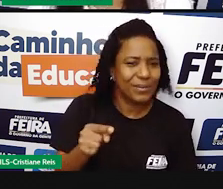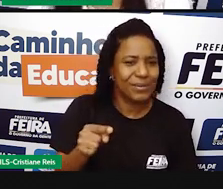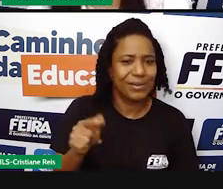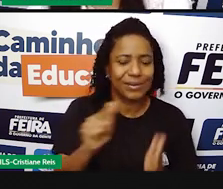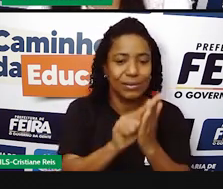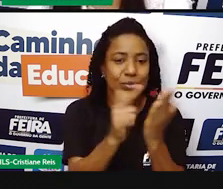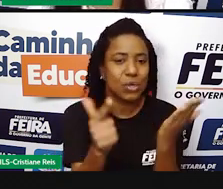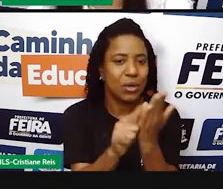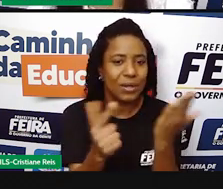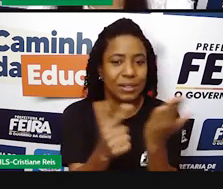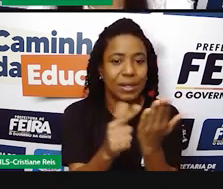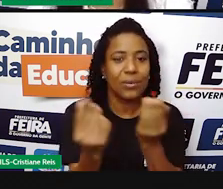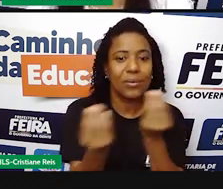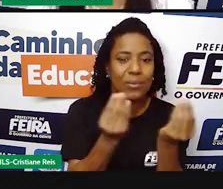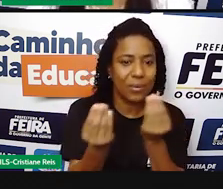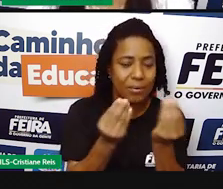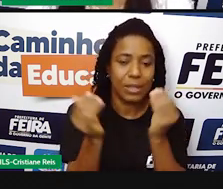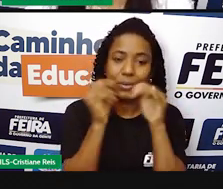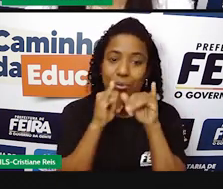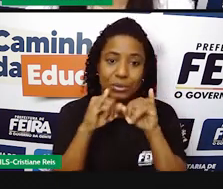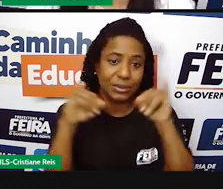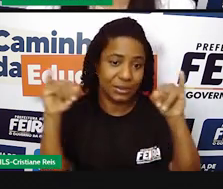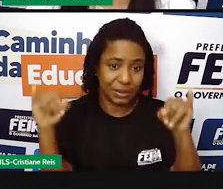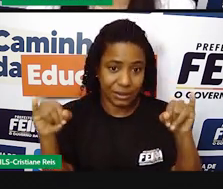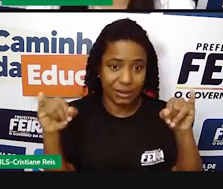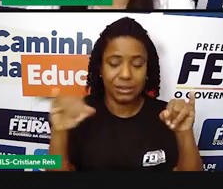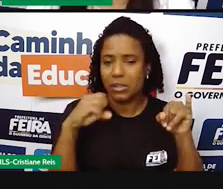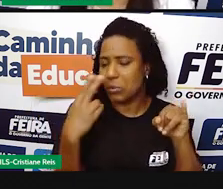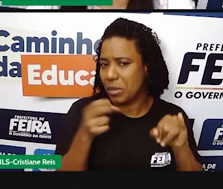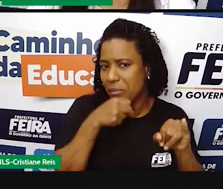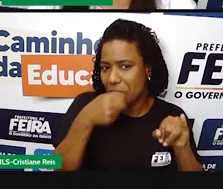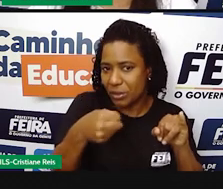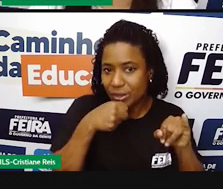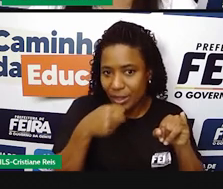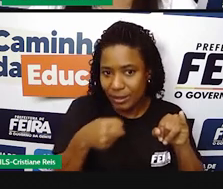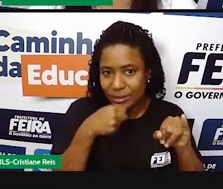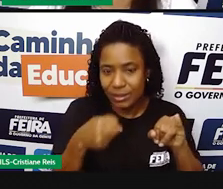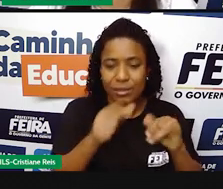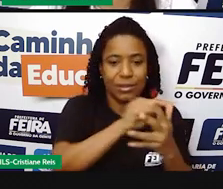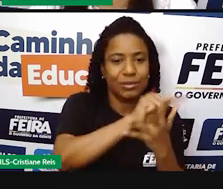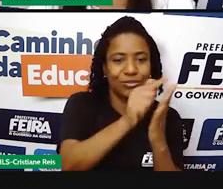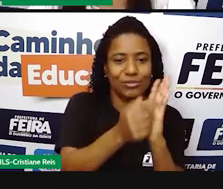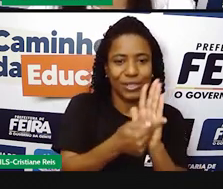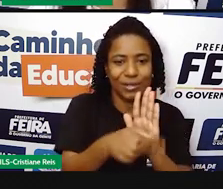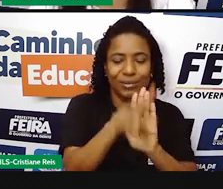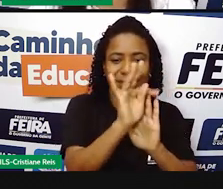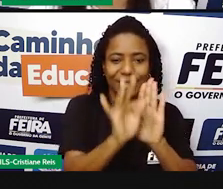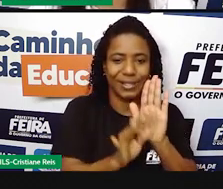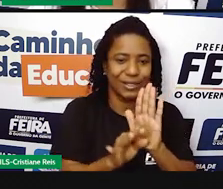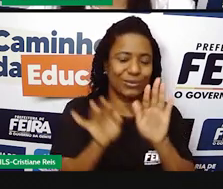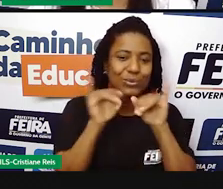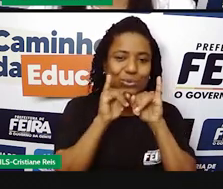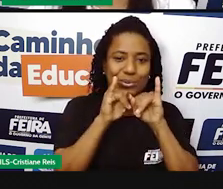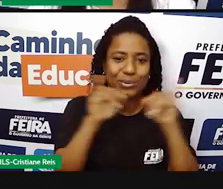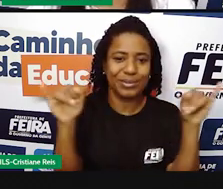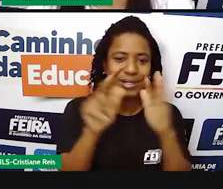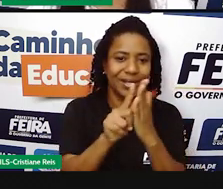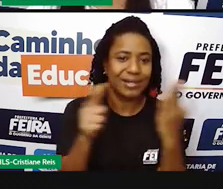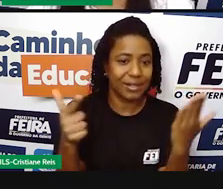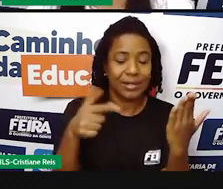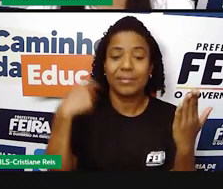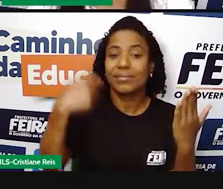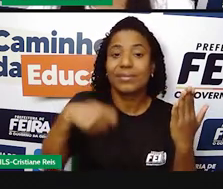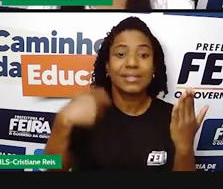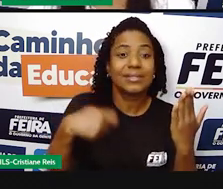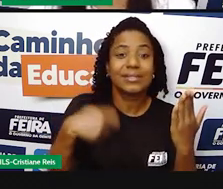na reportagem, quanto em todos os outros gêneros que fazem parte aí dos textos jornalísticos, é necessário